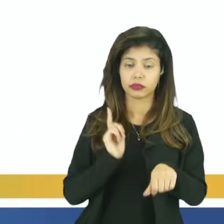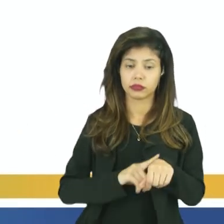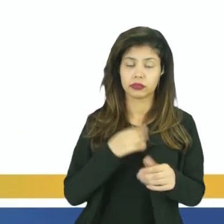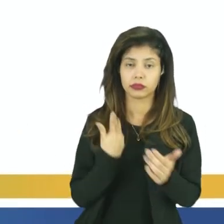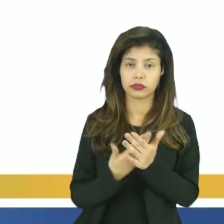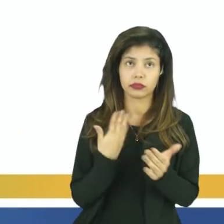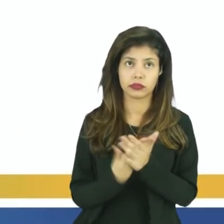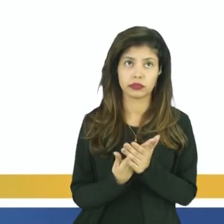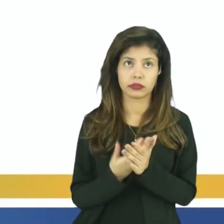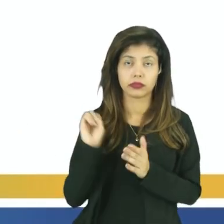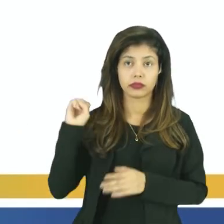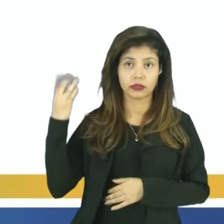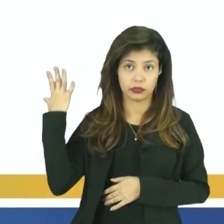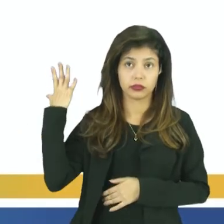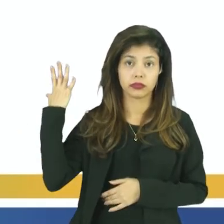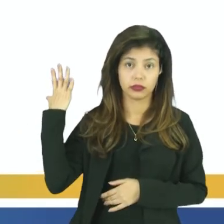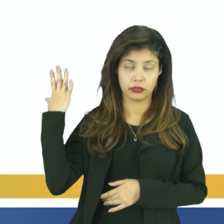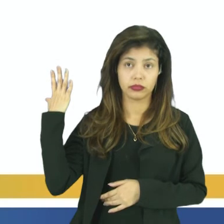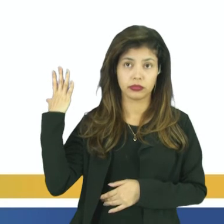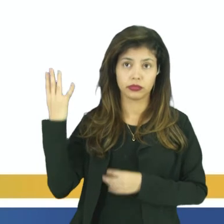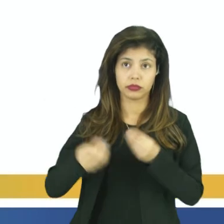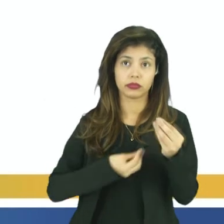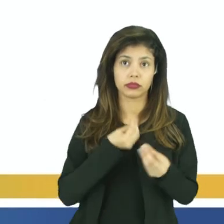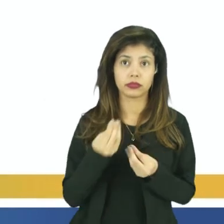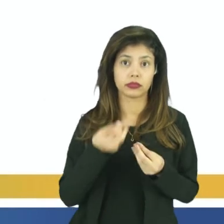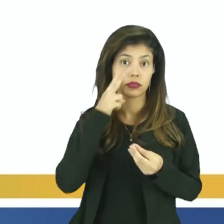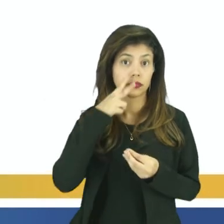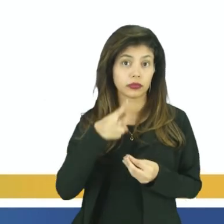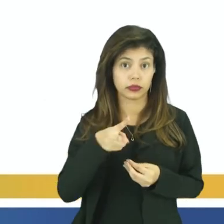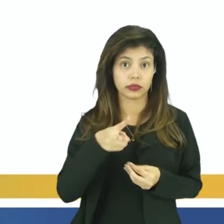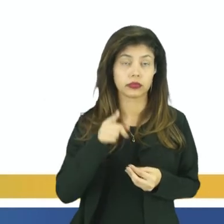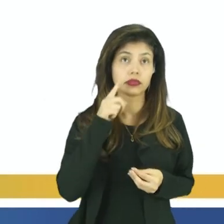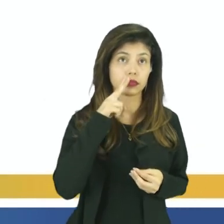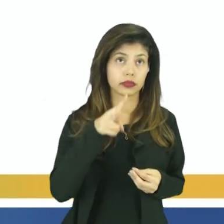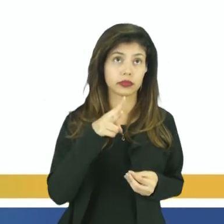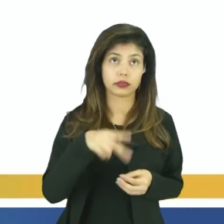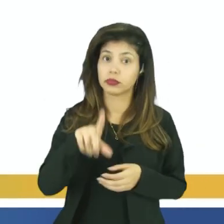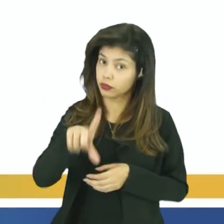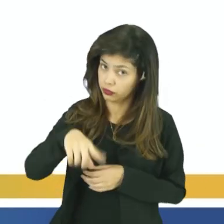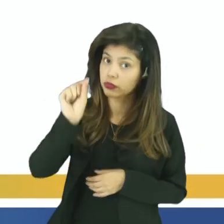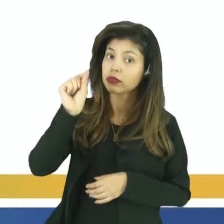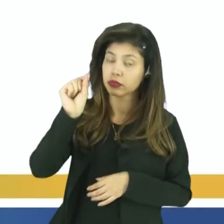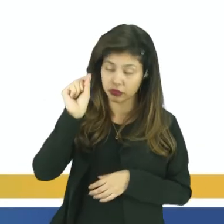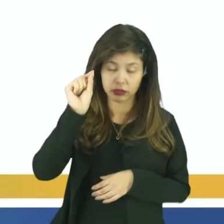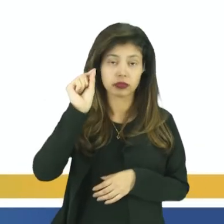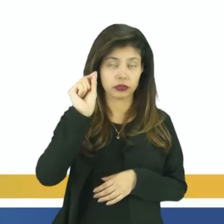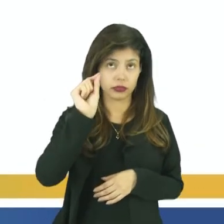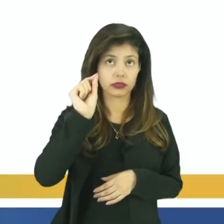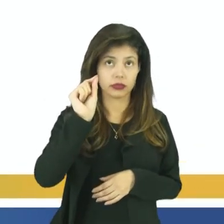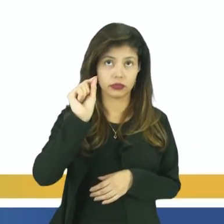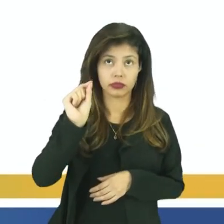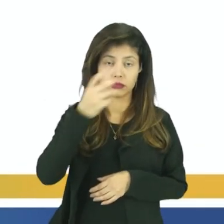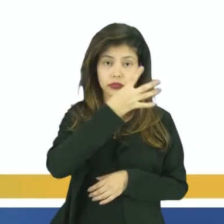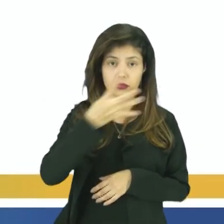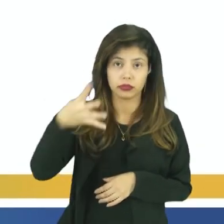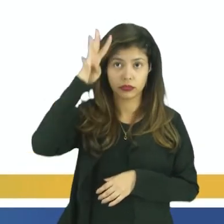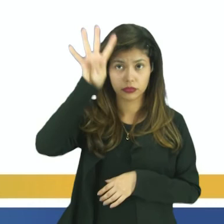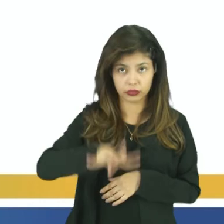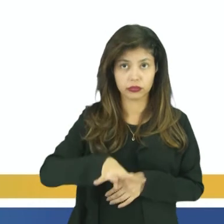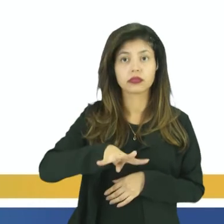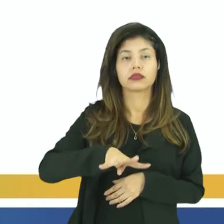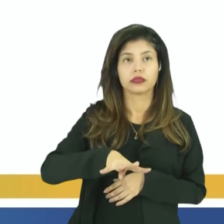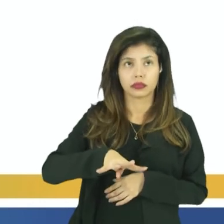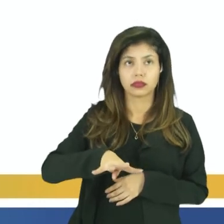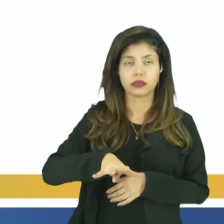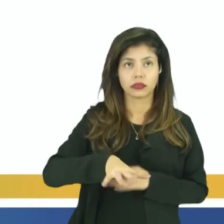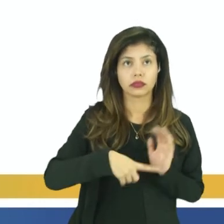período acontece como? Você irá selecionar a tabela que está